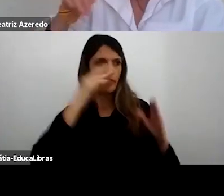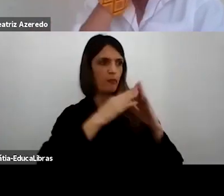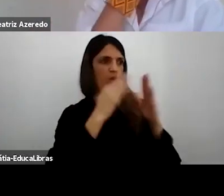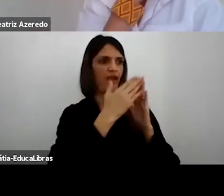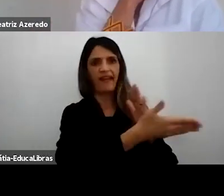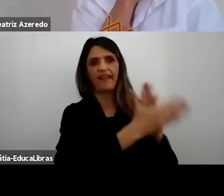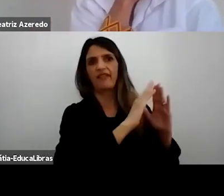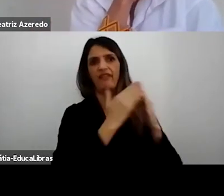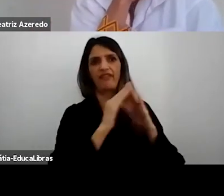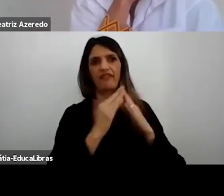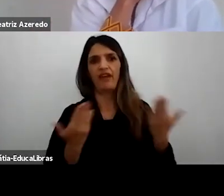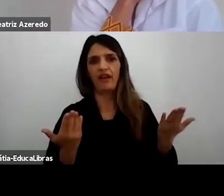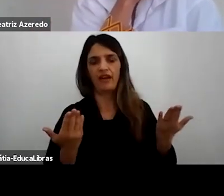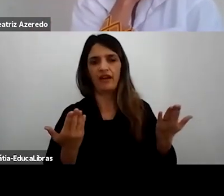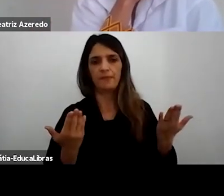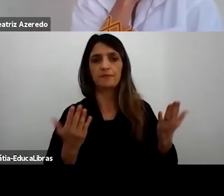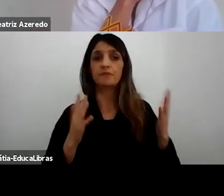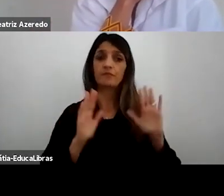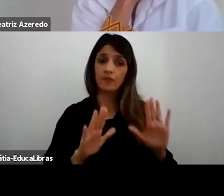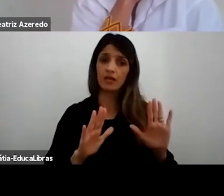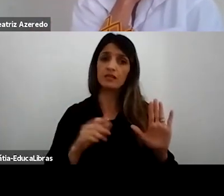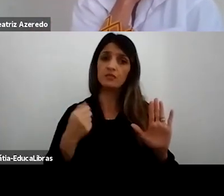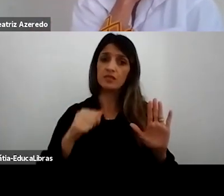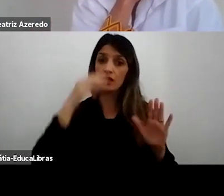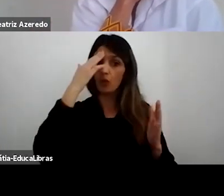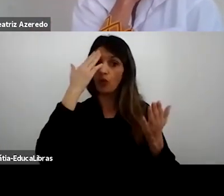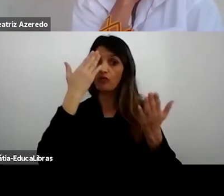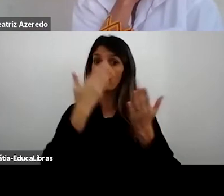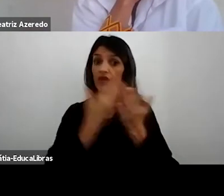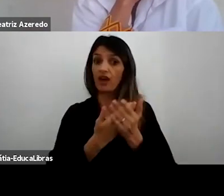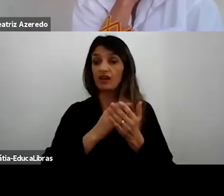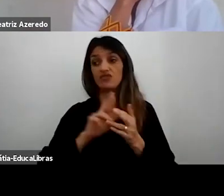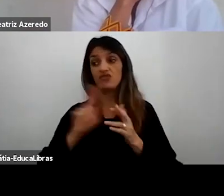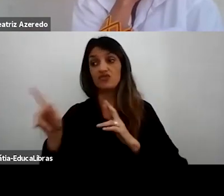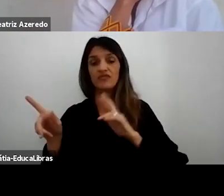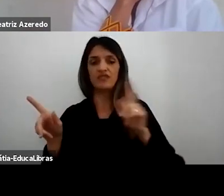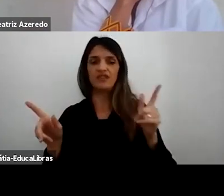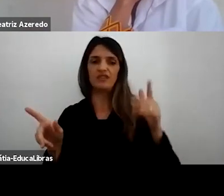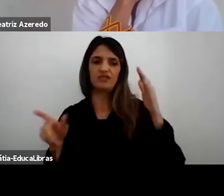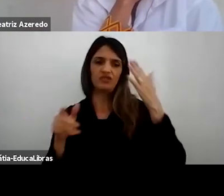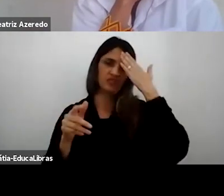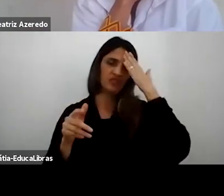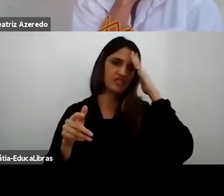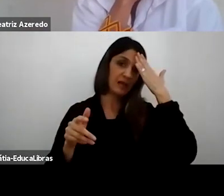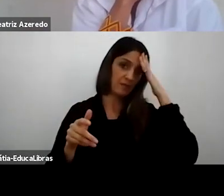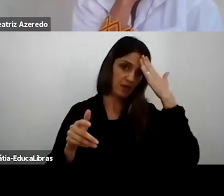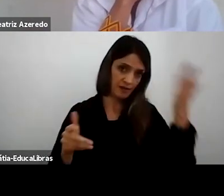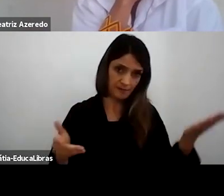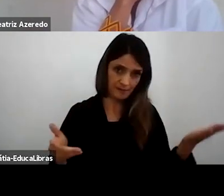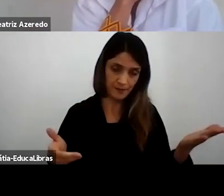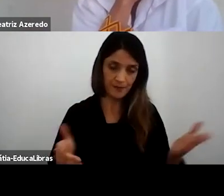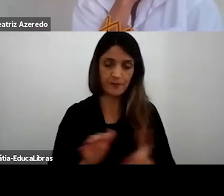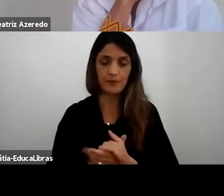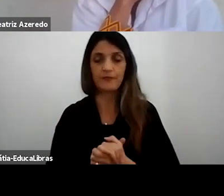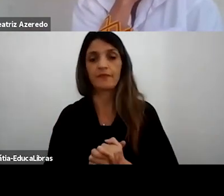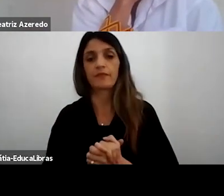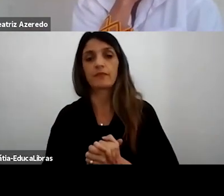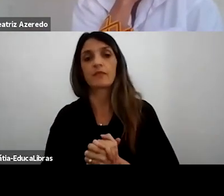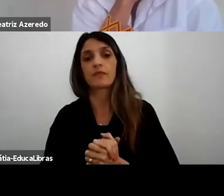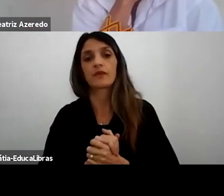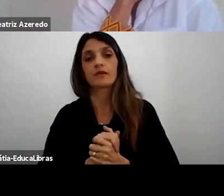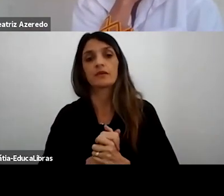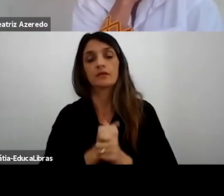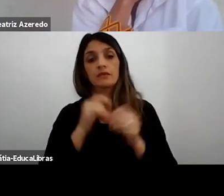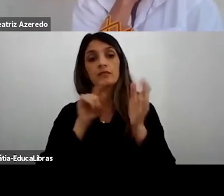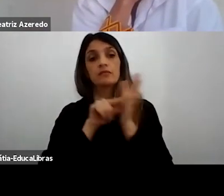Agora, confiar é diferente de saber, né? Então, eu acho que quando a gente, a pesquisa